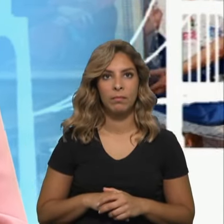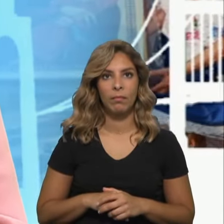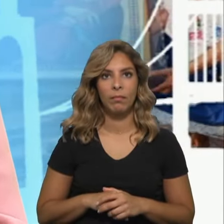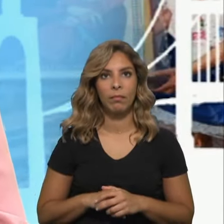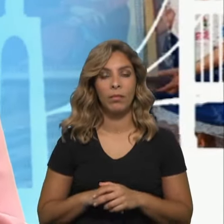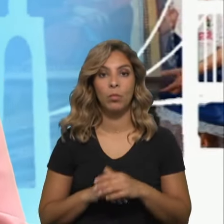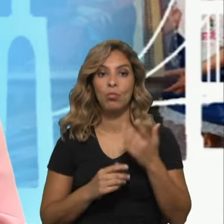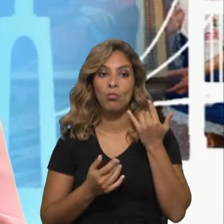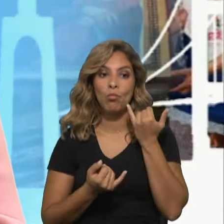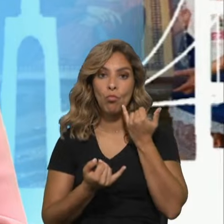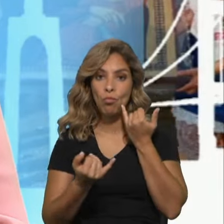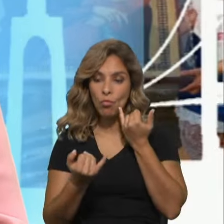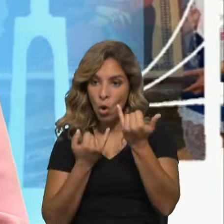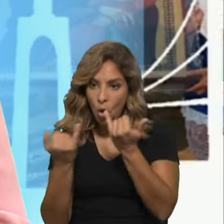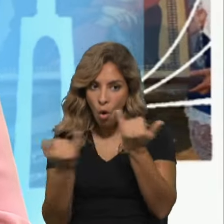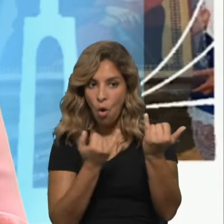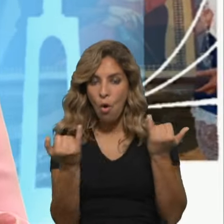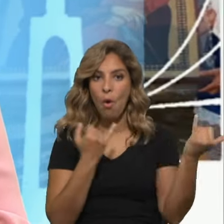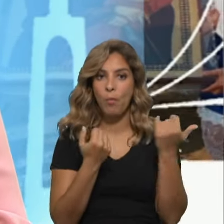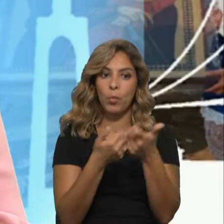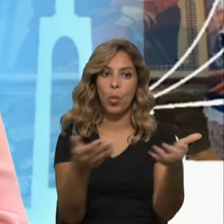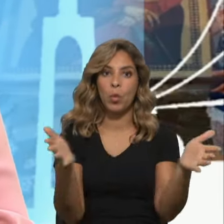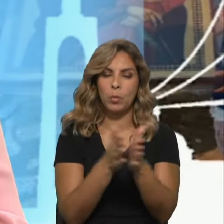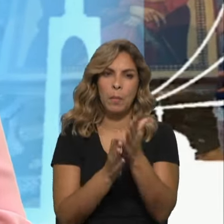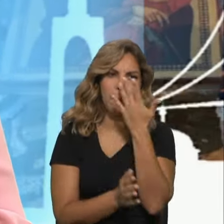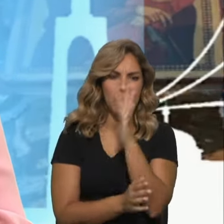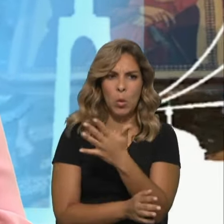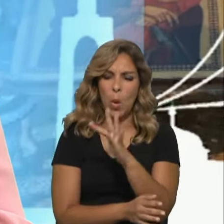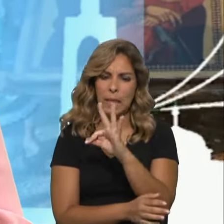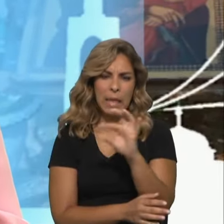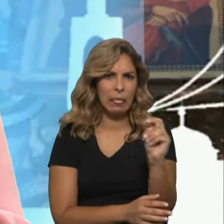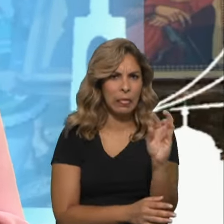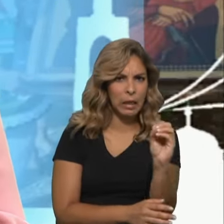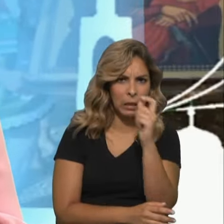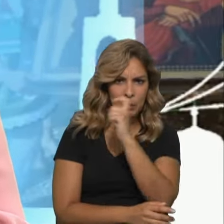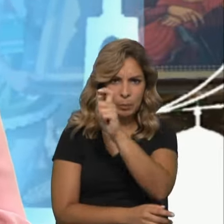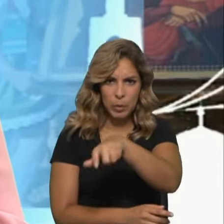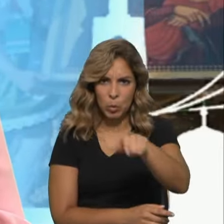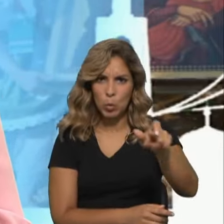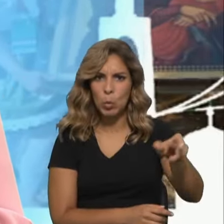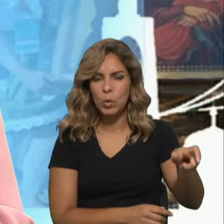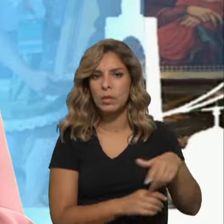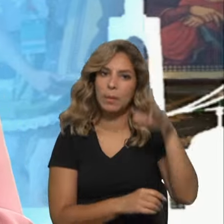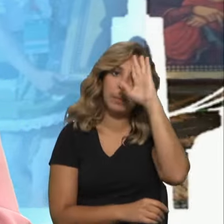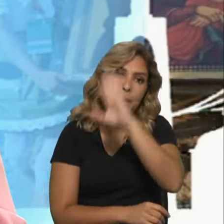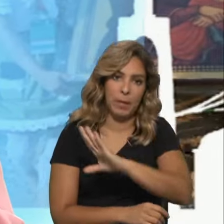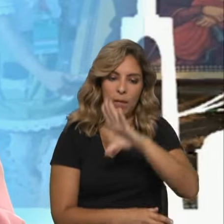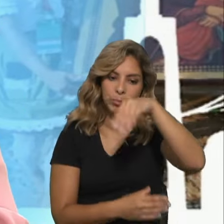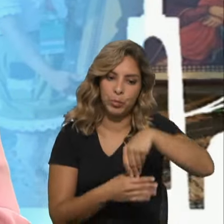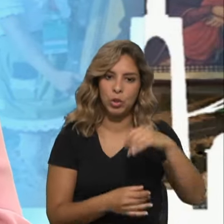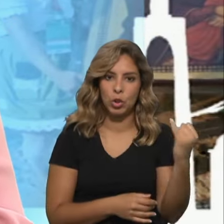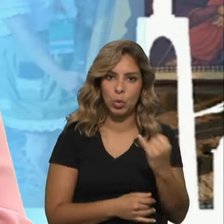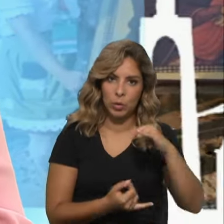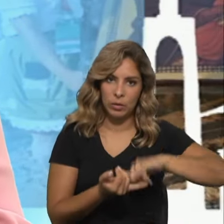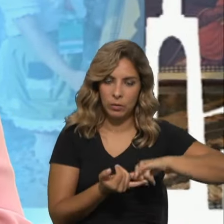Telefonámos a quase todos os servitas, somos à roda de 430, 400 e poucos, não, obviamente sabíamos que alguns não estariam em